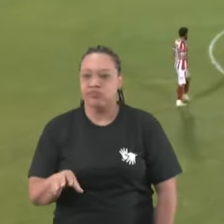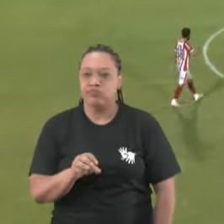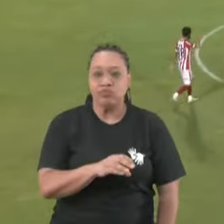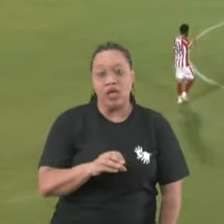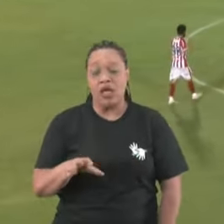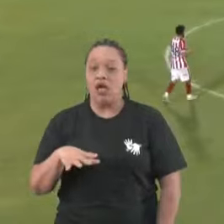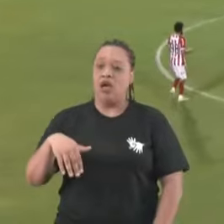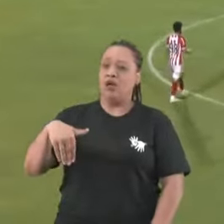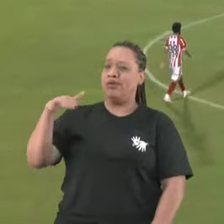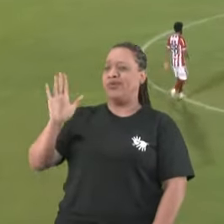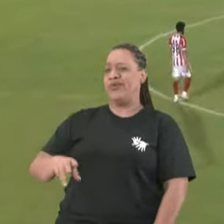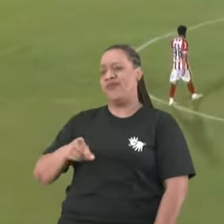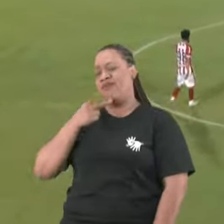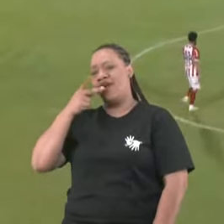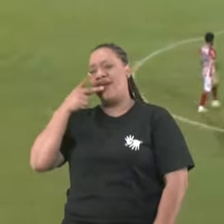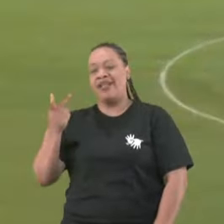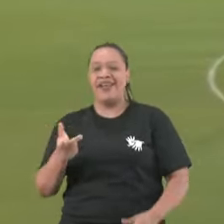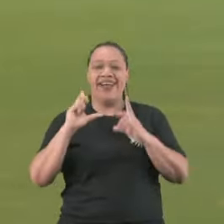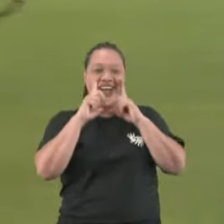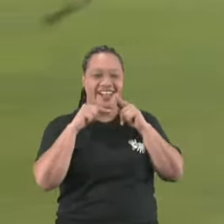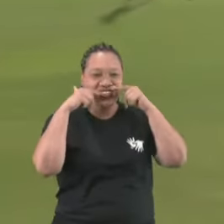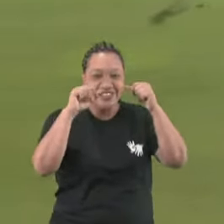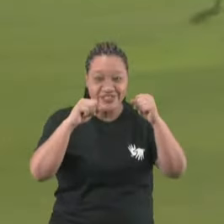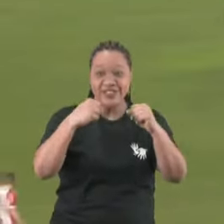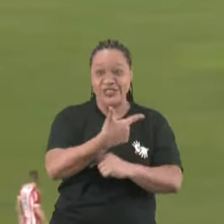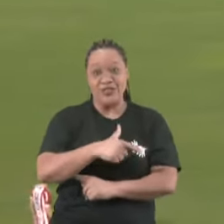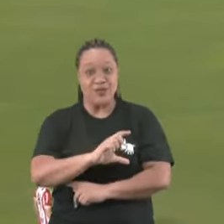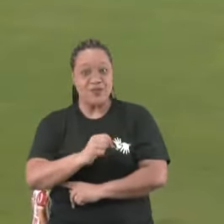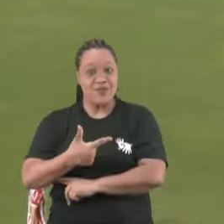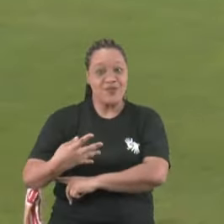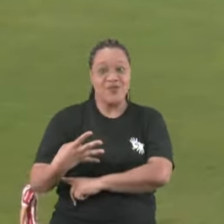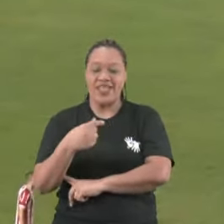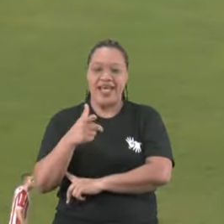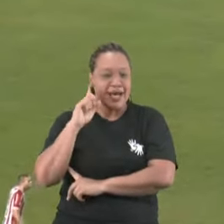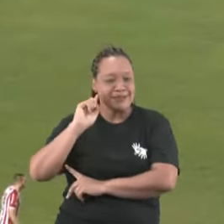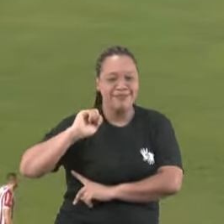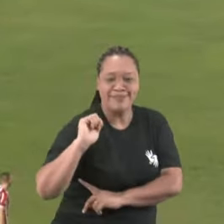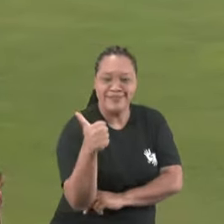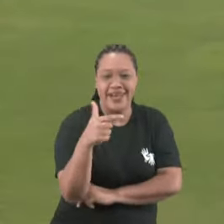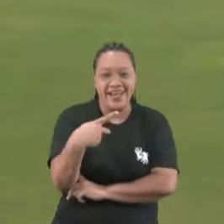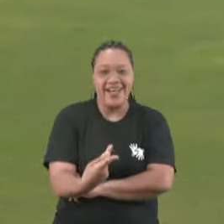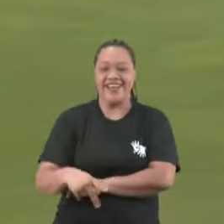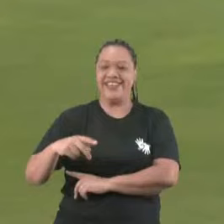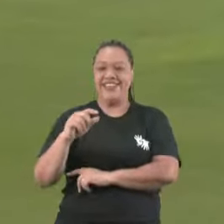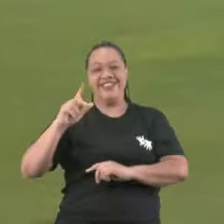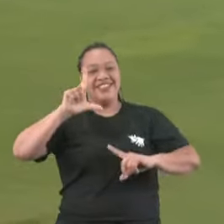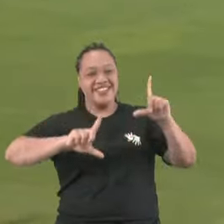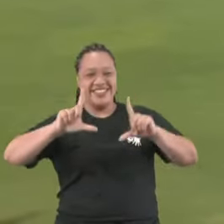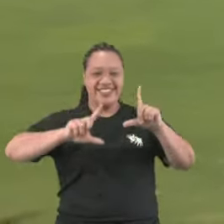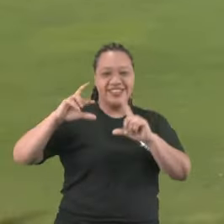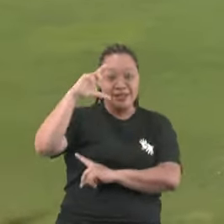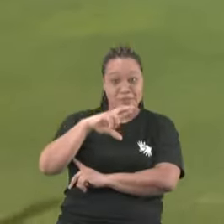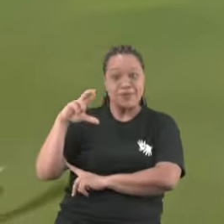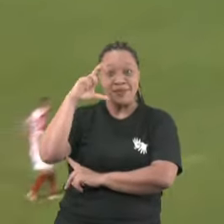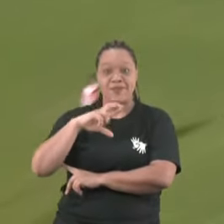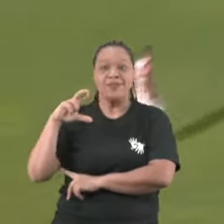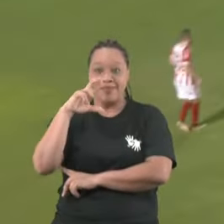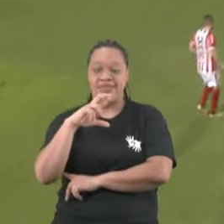Depois dessa, o cara fala, Alagoano 2024 é massa? É aqui na tela da Band e também da FAF TV.